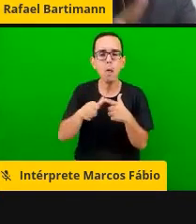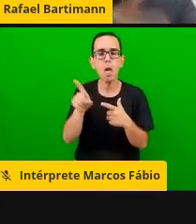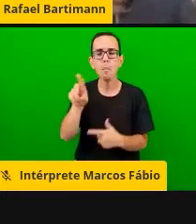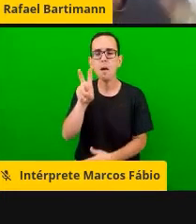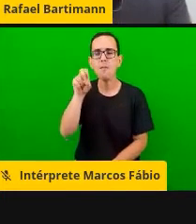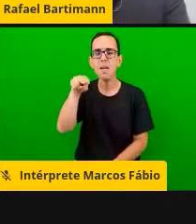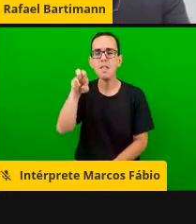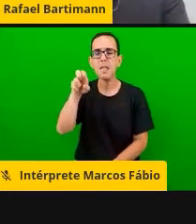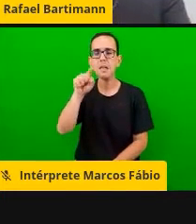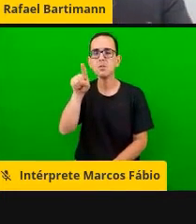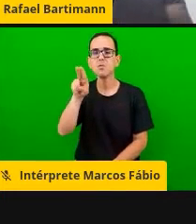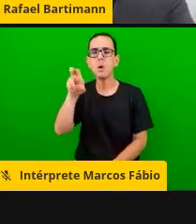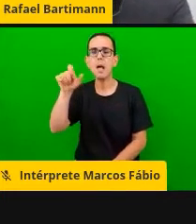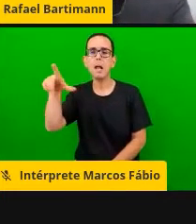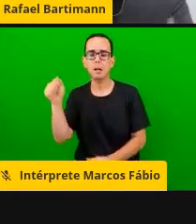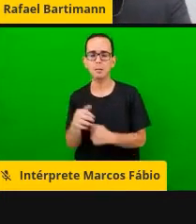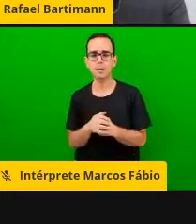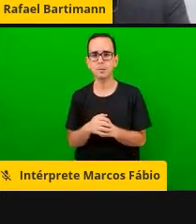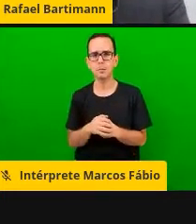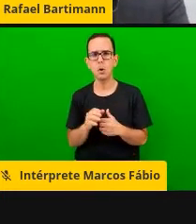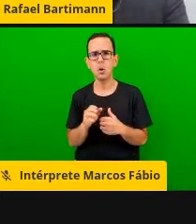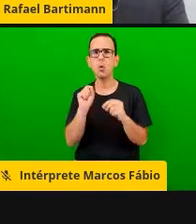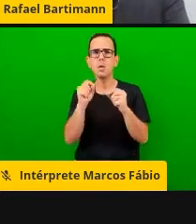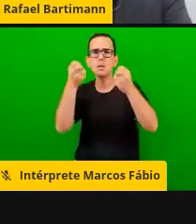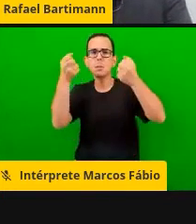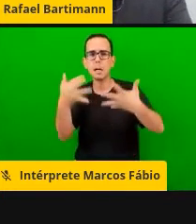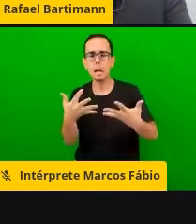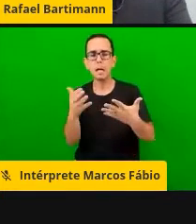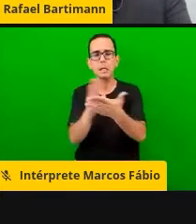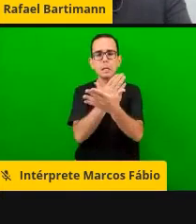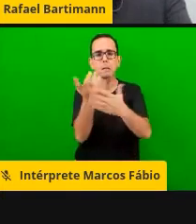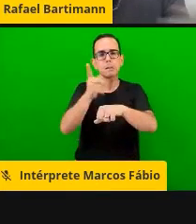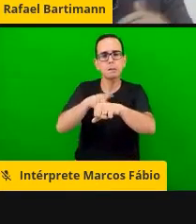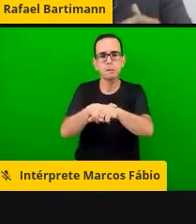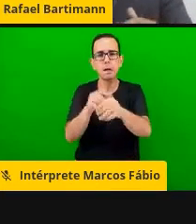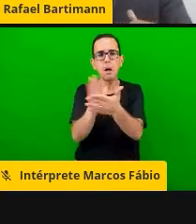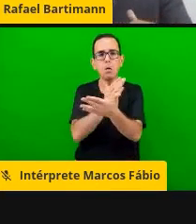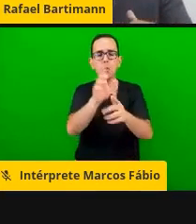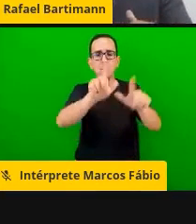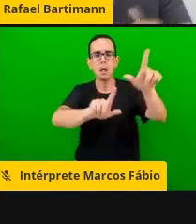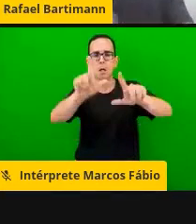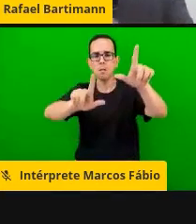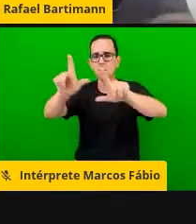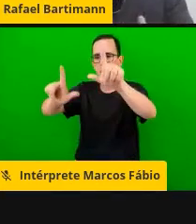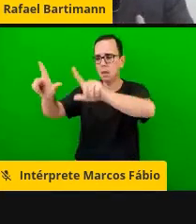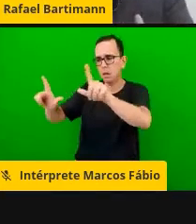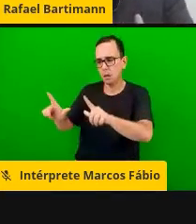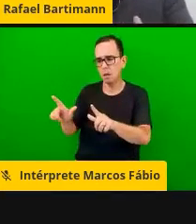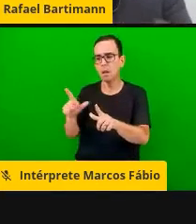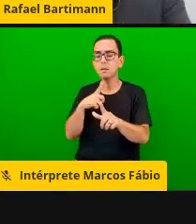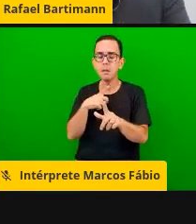que dizer, por exemplo, sobre determinados momentos onde algumas TVs apontam